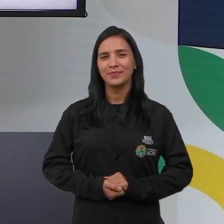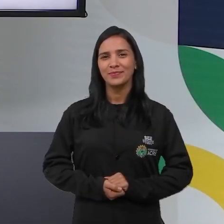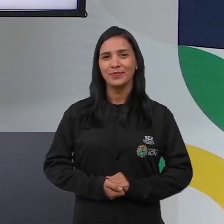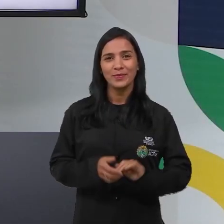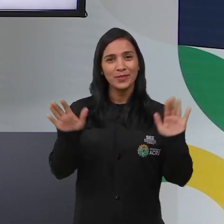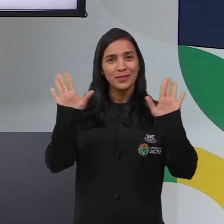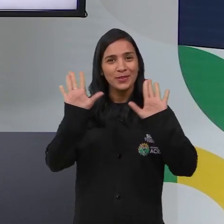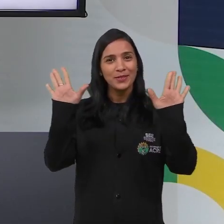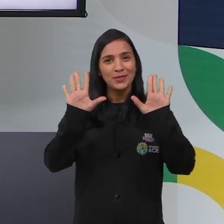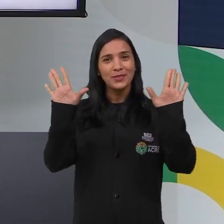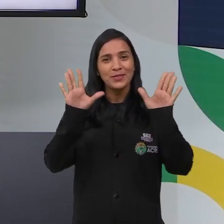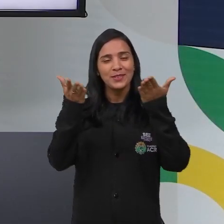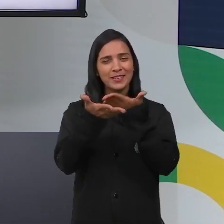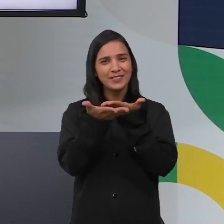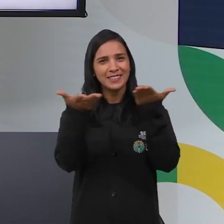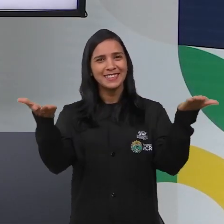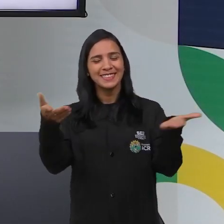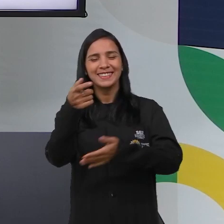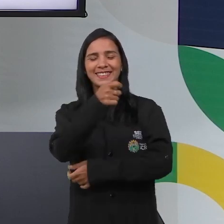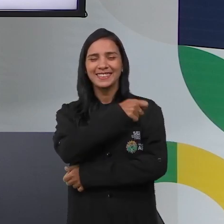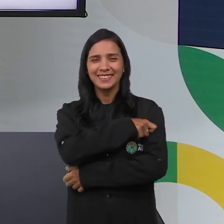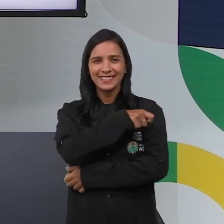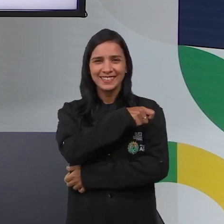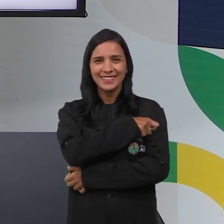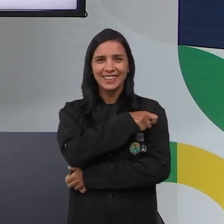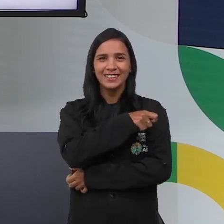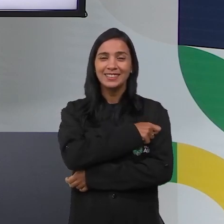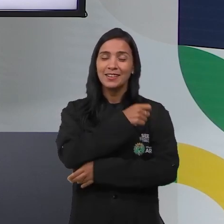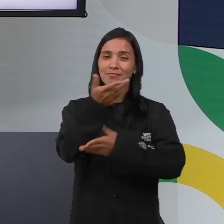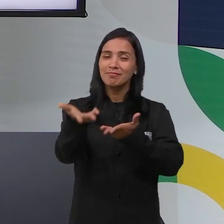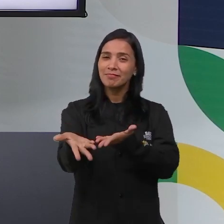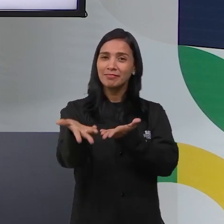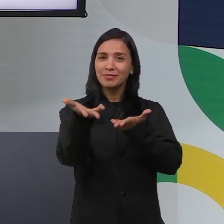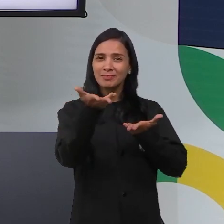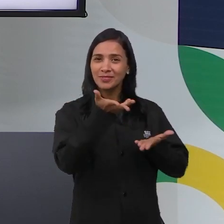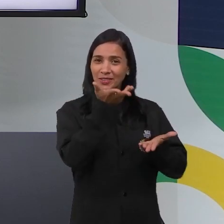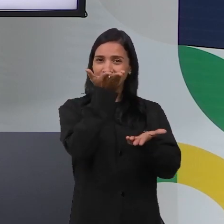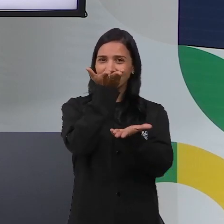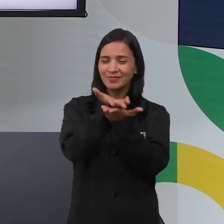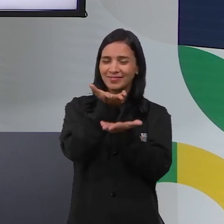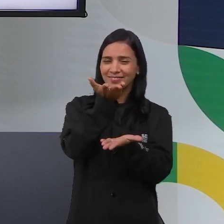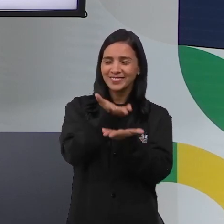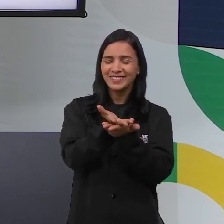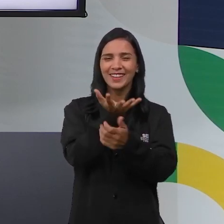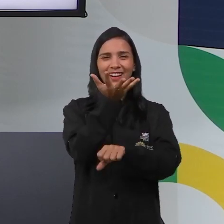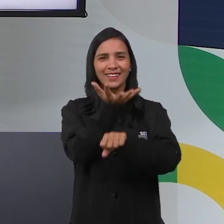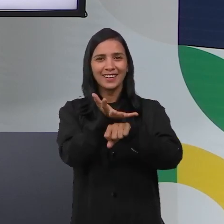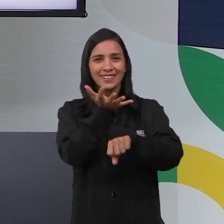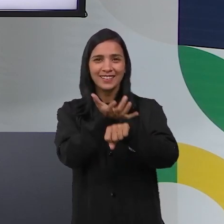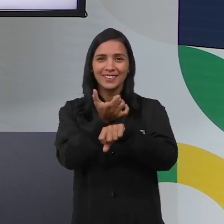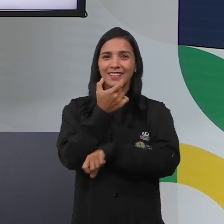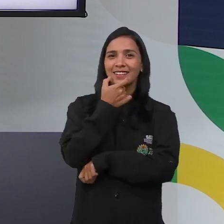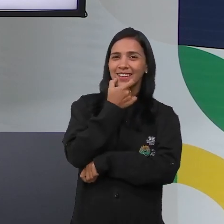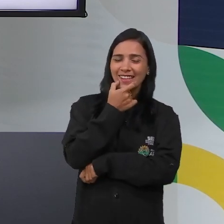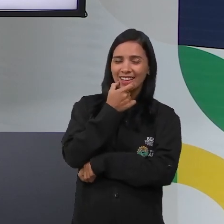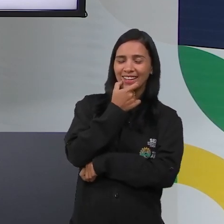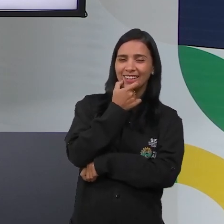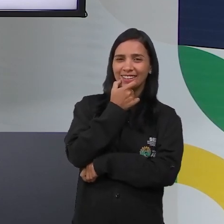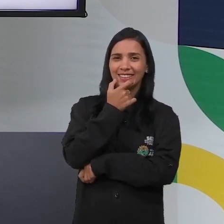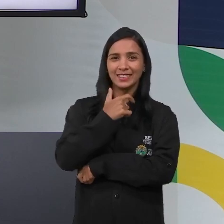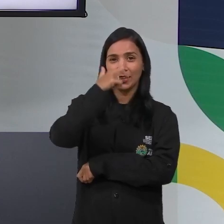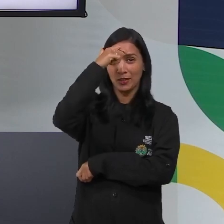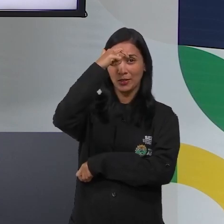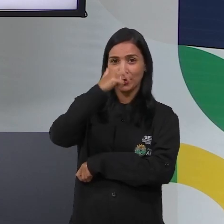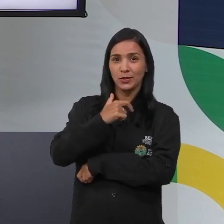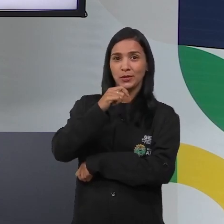Hello students! Olá alunos! Welcome to our English class. Bem-vindos à nossa aula de língua inglesa.